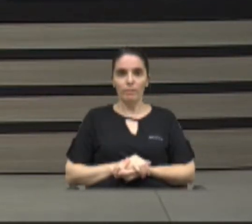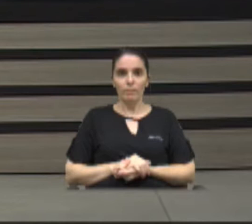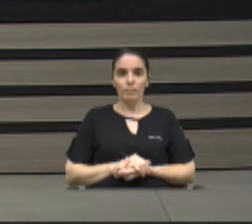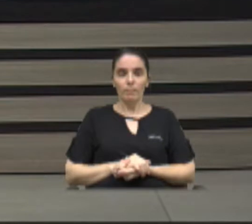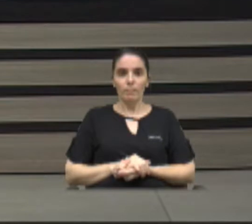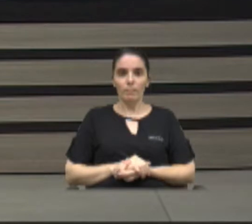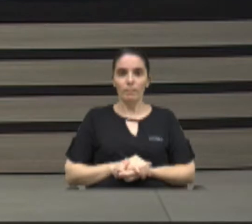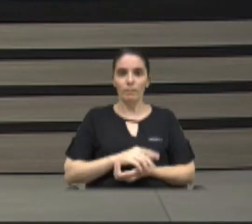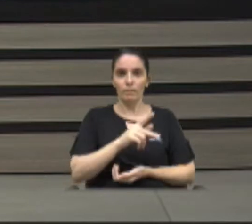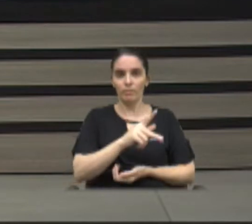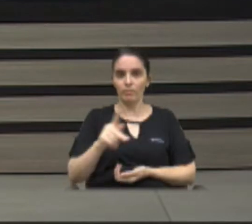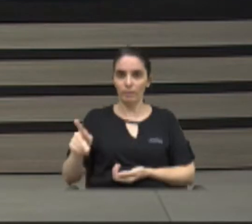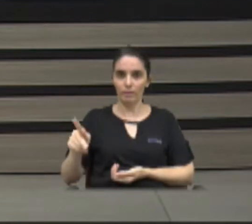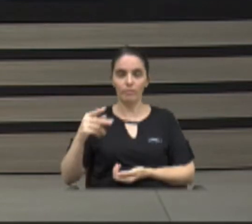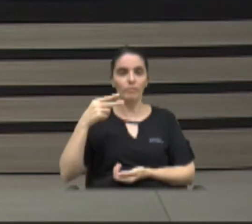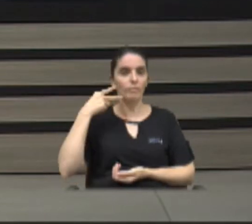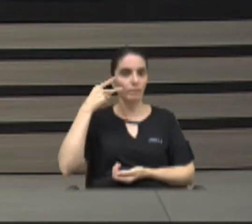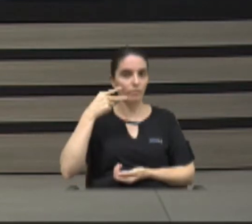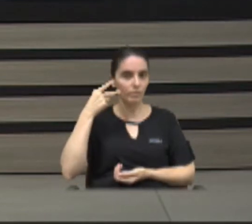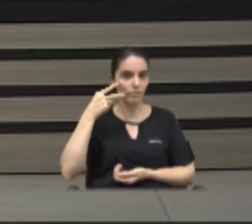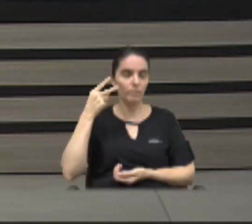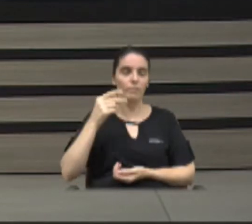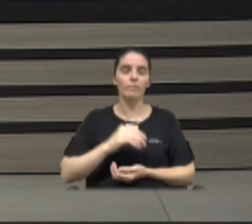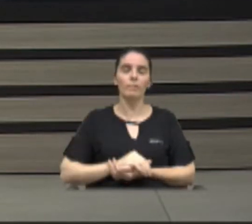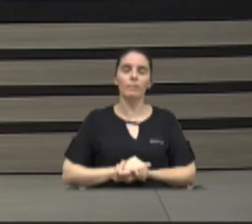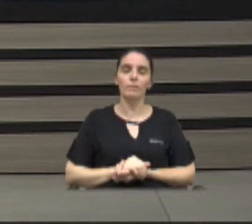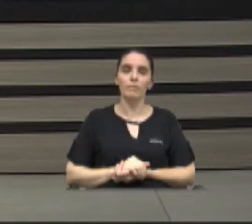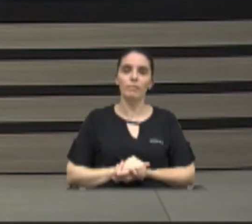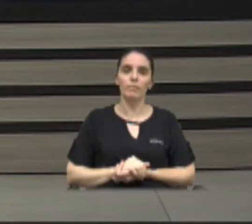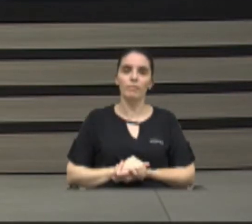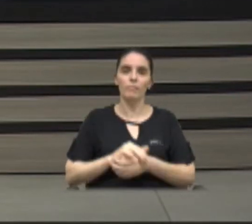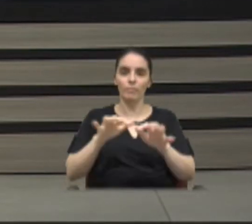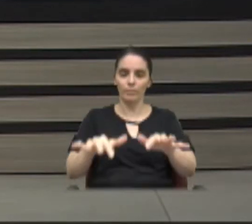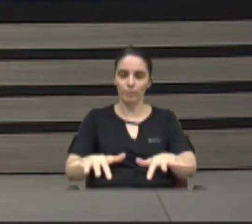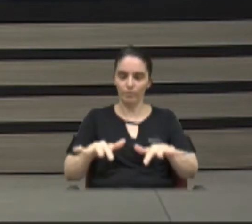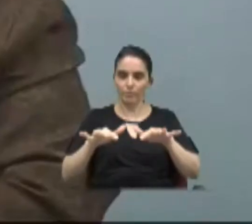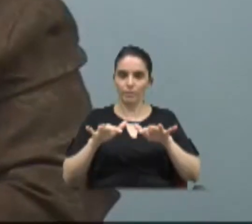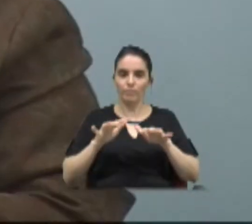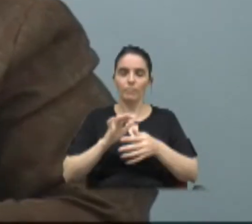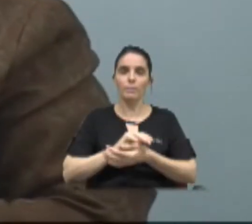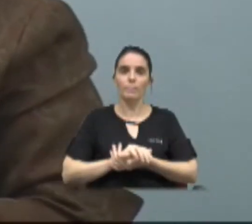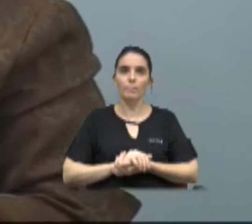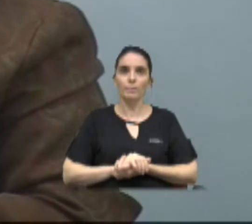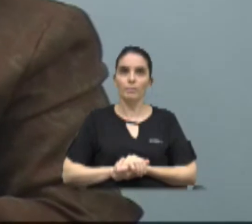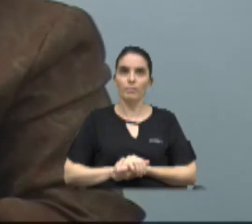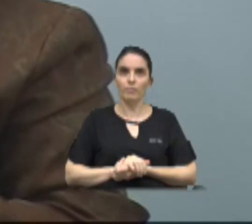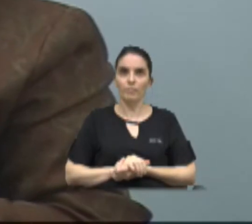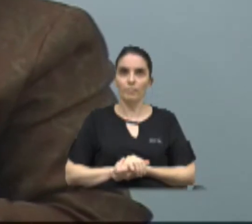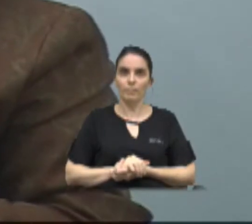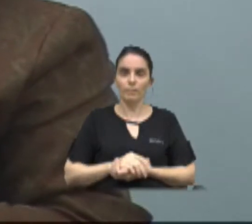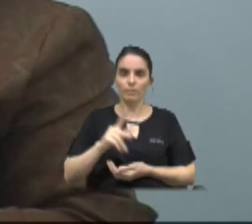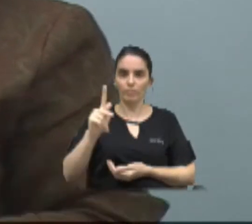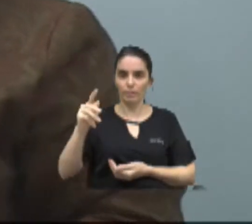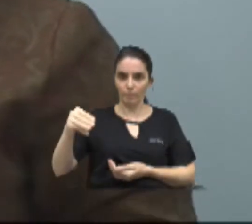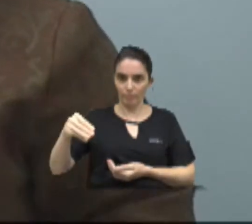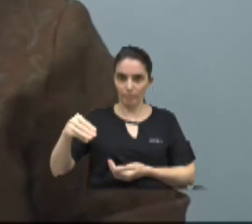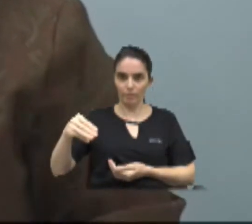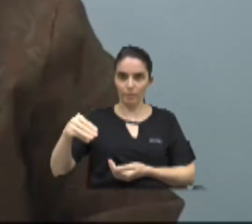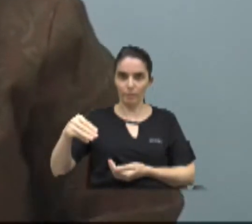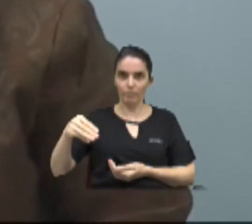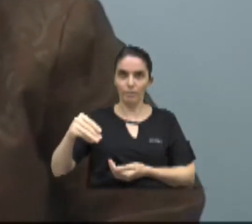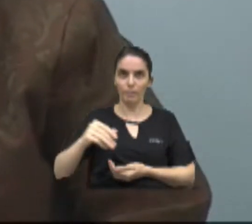Senhor presidente, nobres pares, plateia presente, policiais